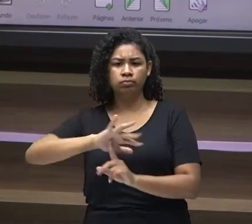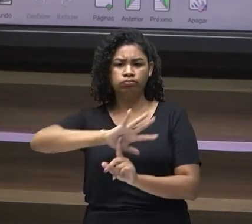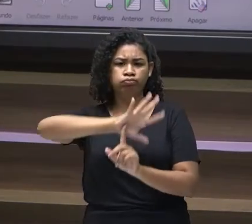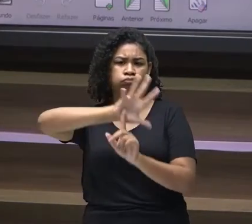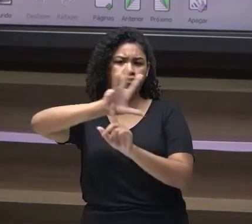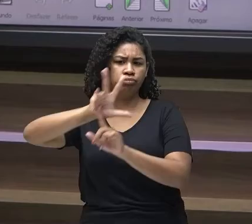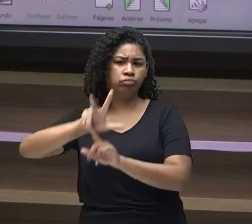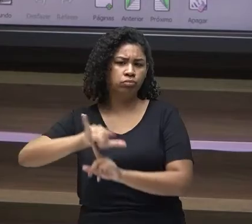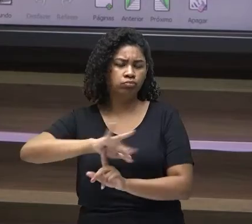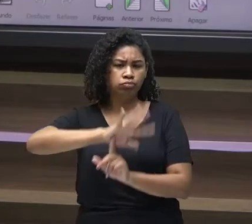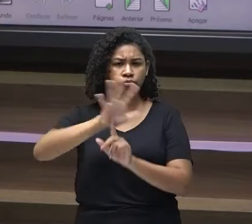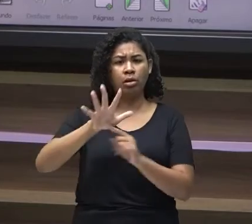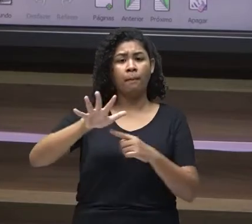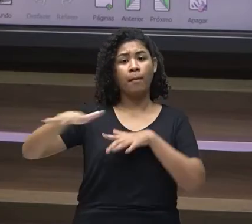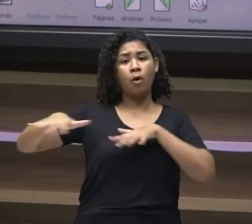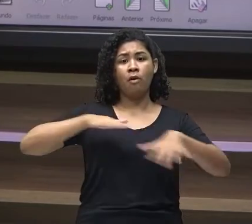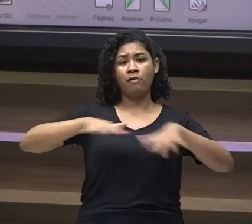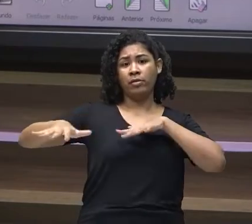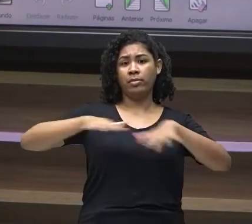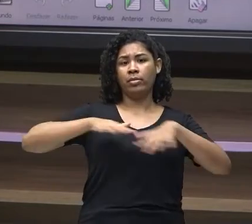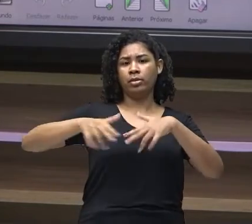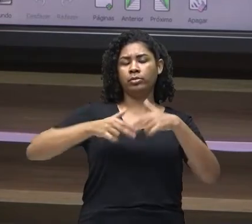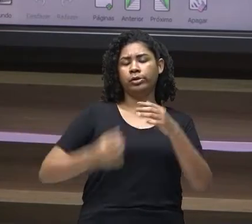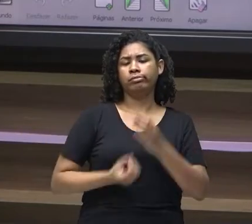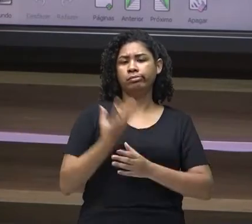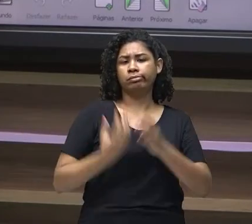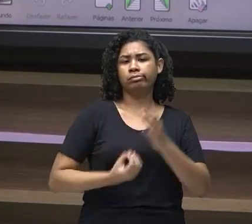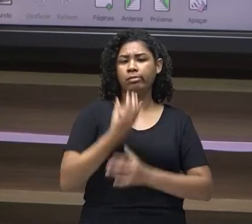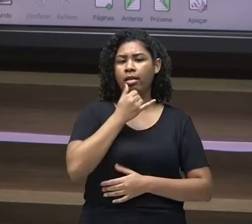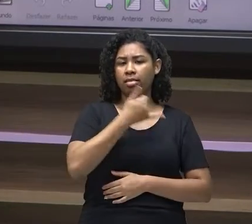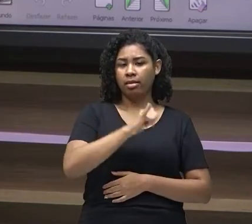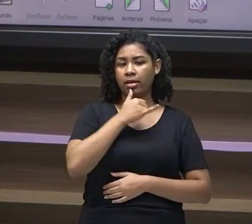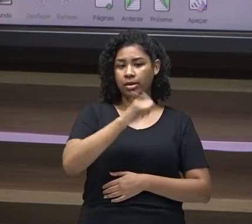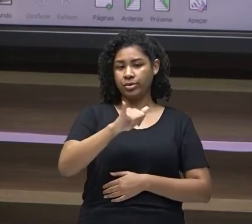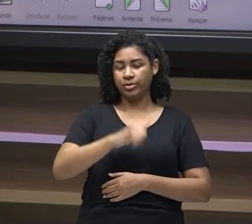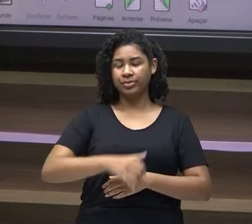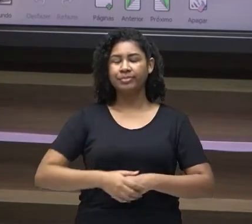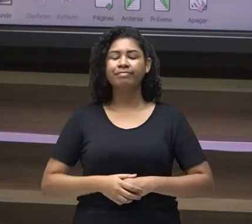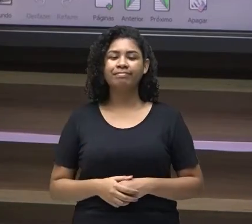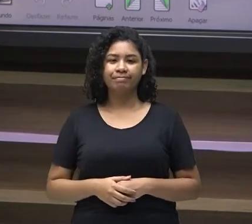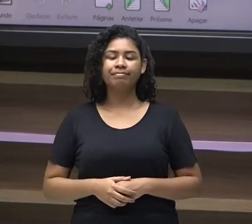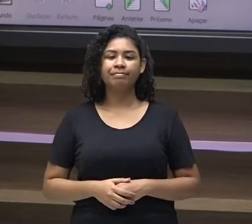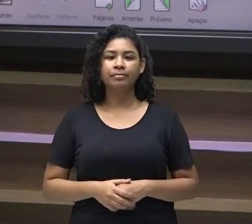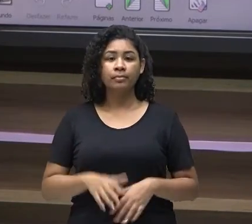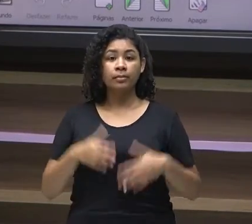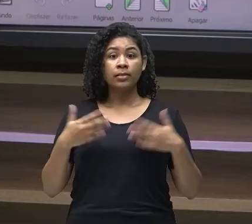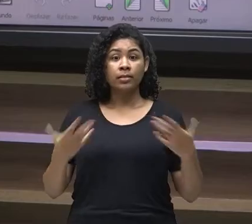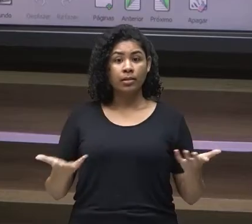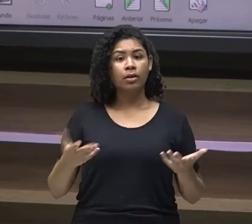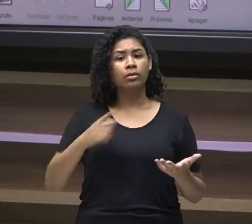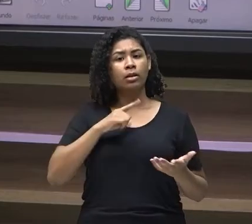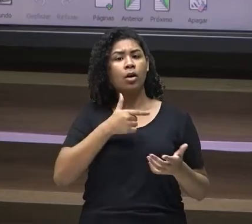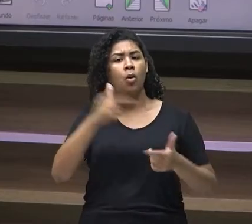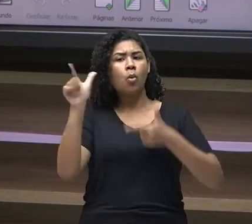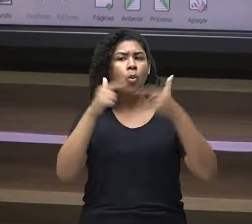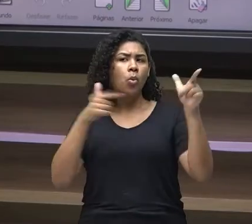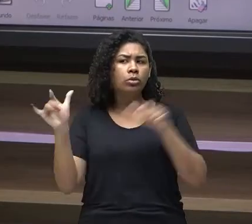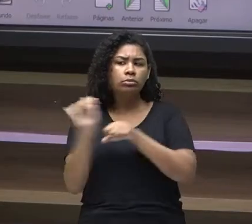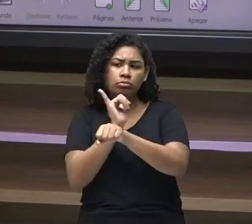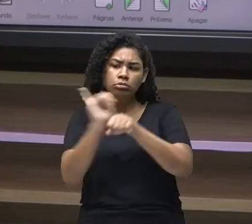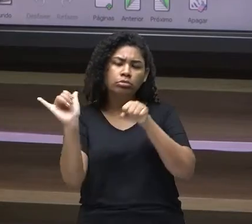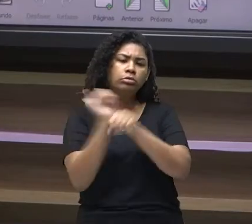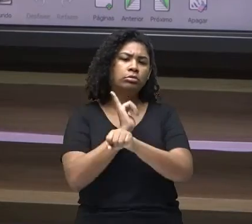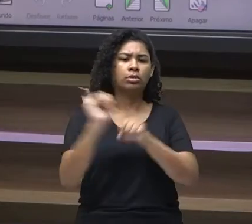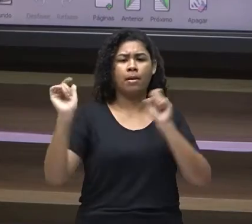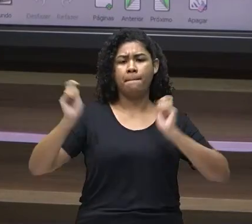vai movimentar a turbina e que vai gerar energia elétrica. Tá? Então, existem sim outras fontes, outras